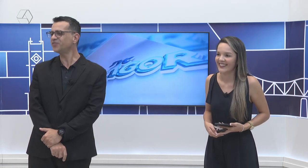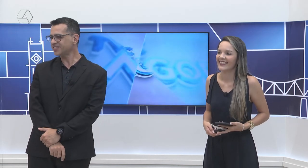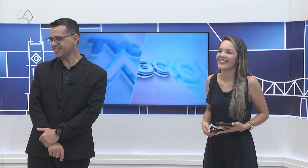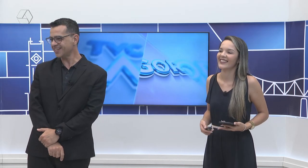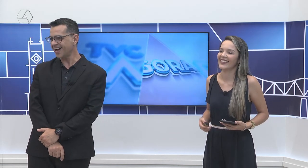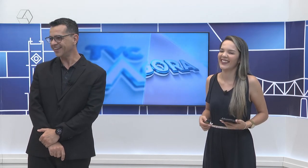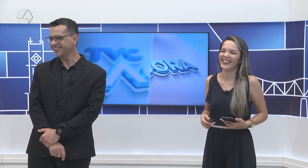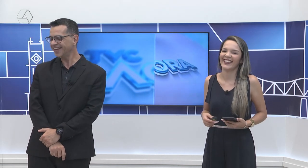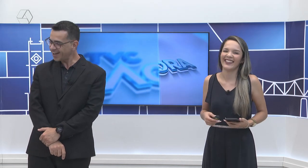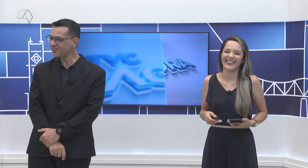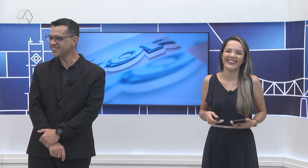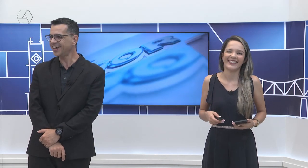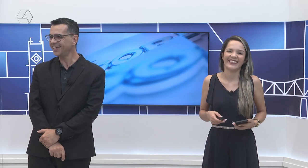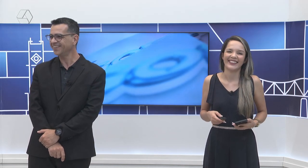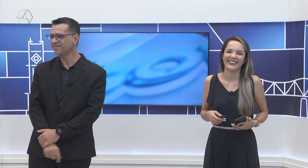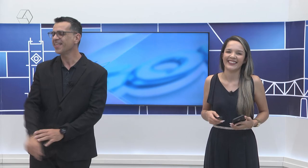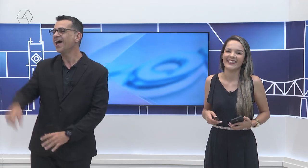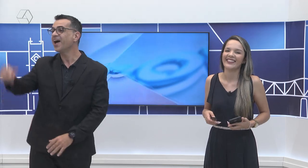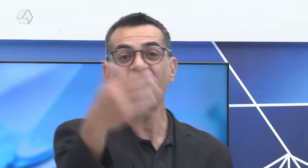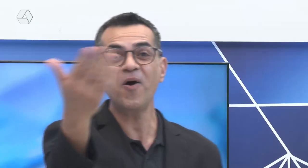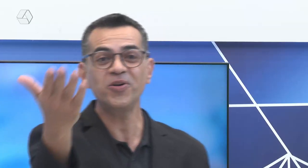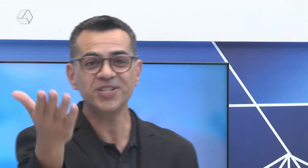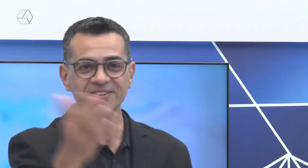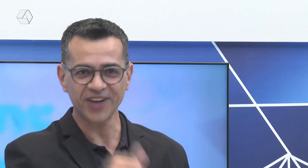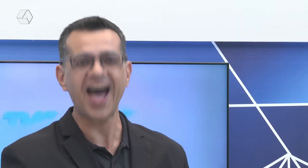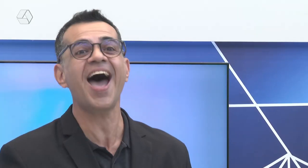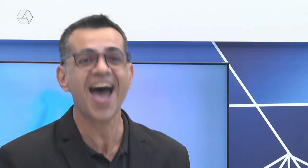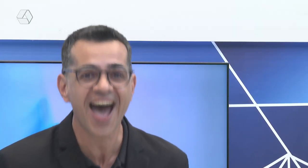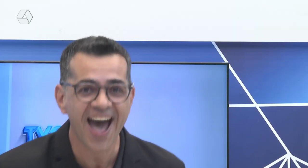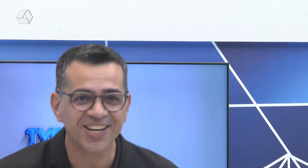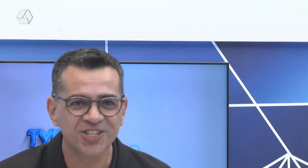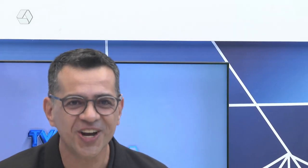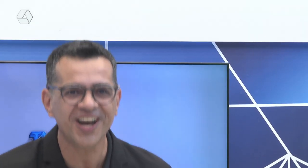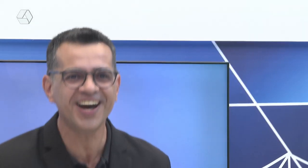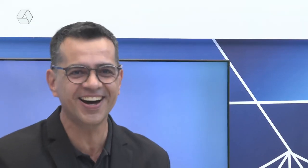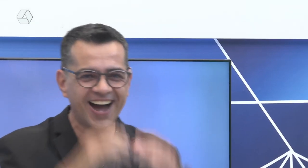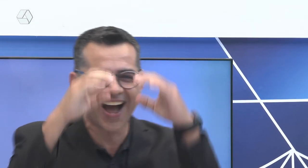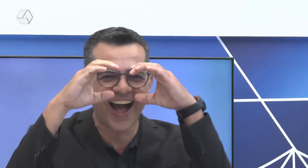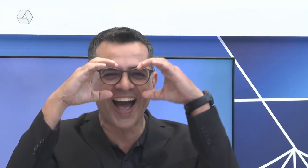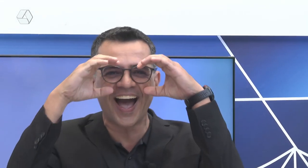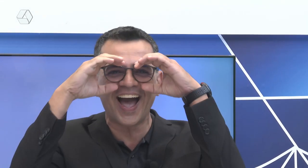Ele não quer. Onde você está? É você. Onde? Ah, show!